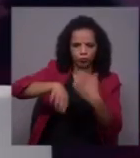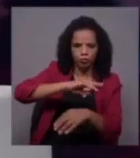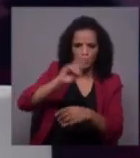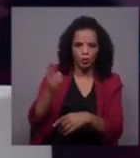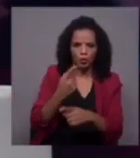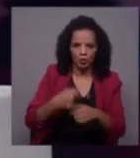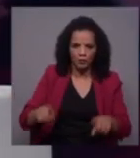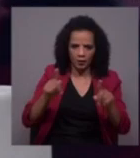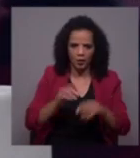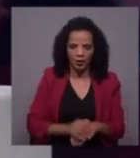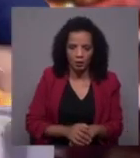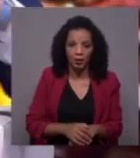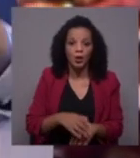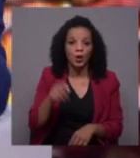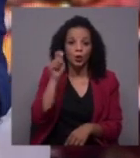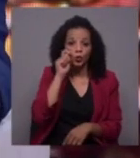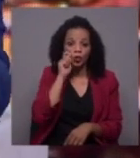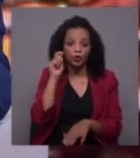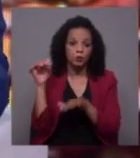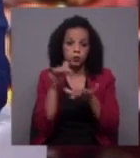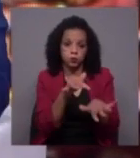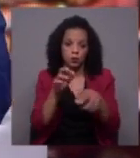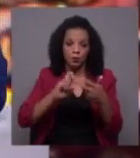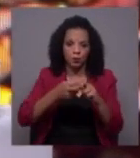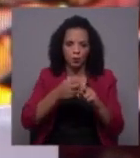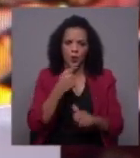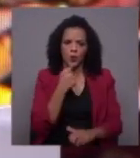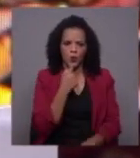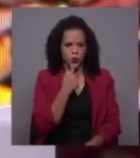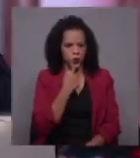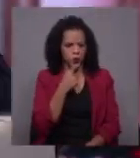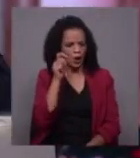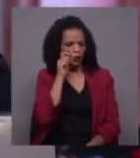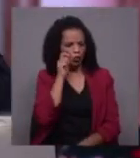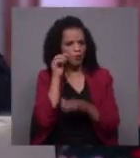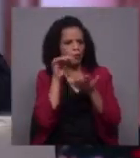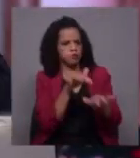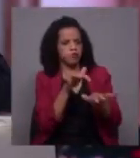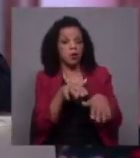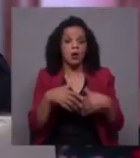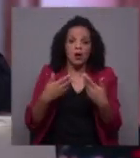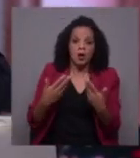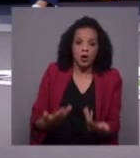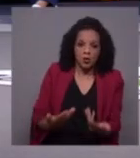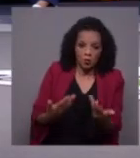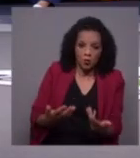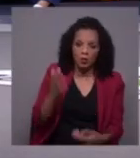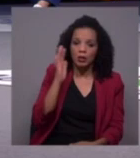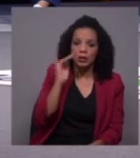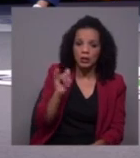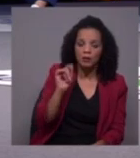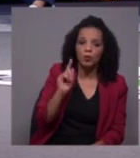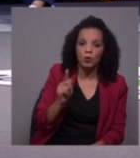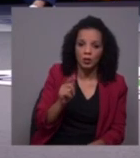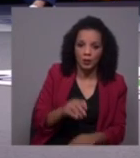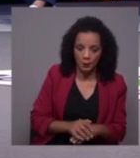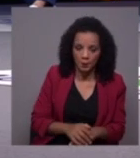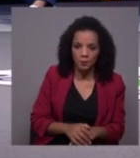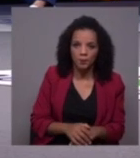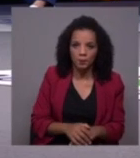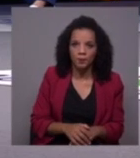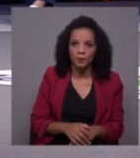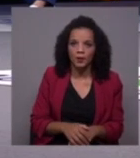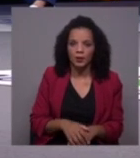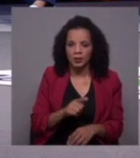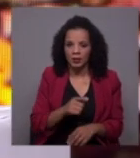diferentes, que era, numa vaga de turismo, era o problema do excesso de turismo, mas neste momento é uma tentativa de utilizar, de chantagear